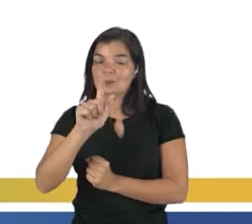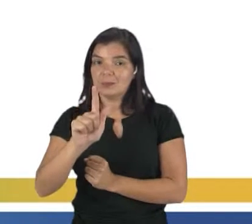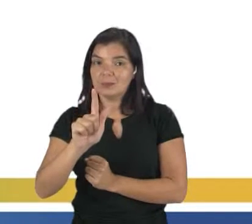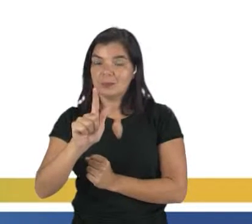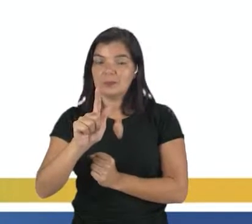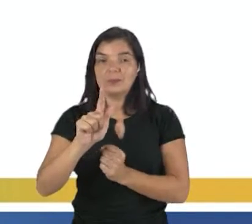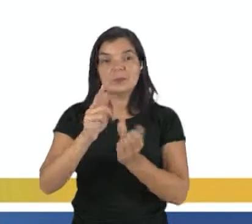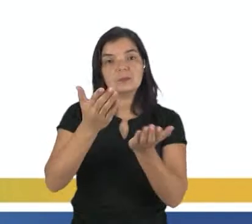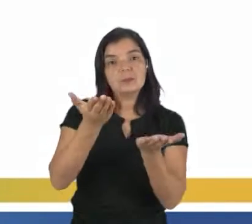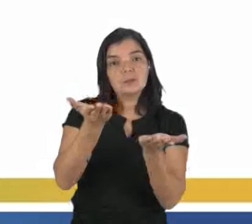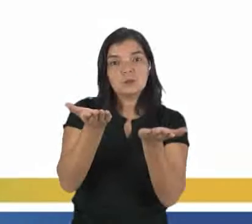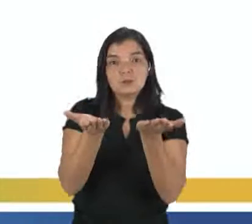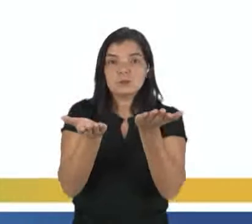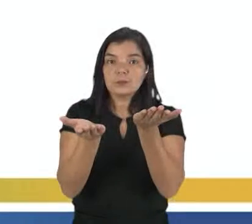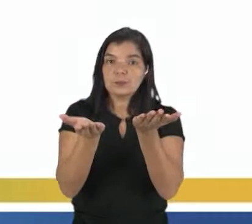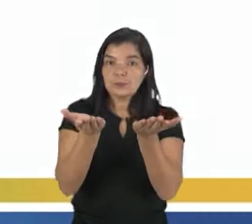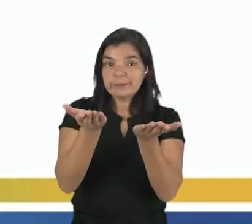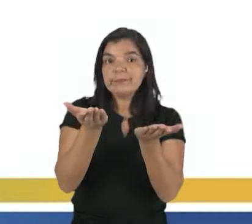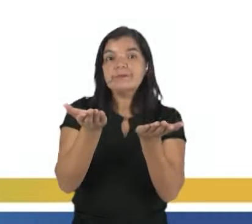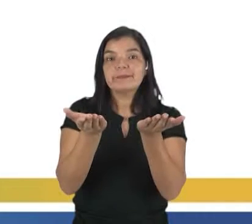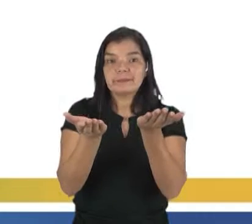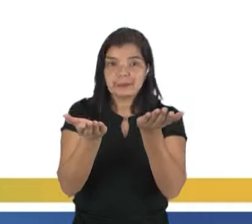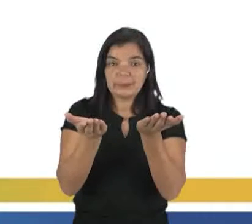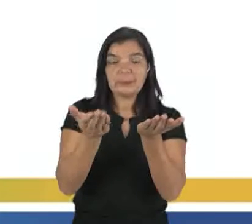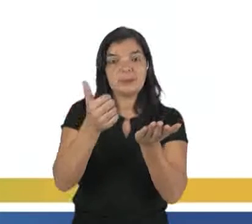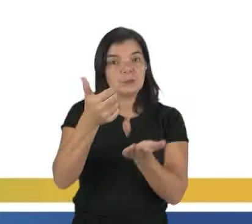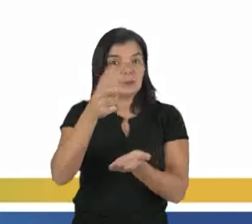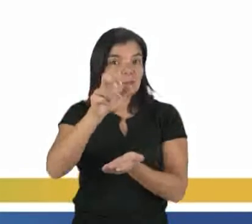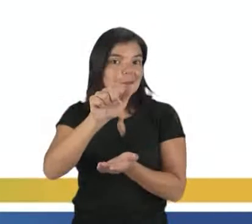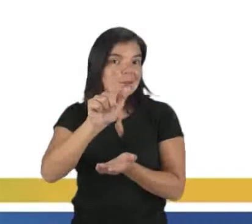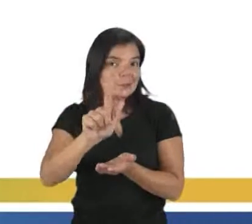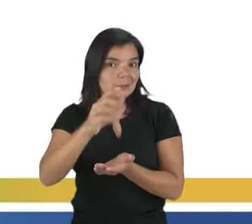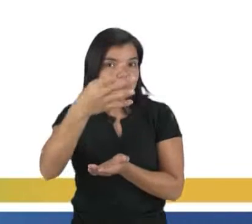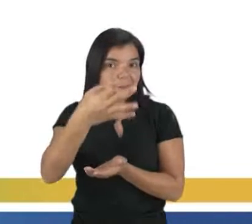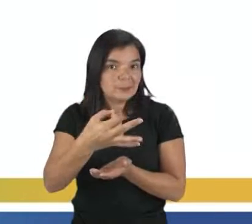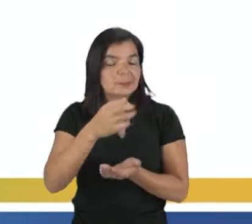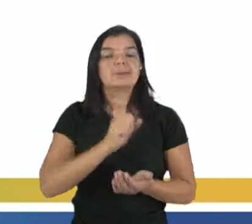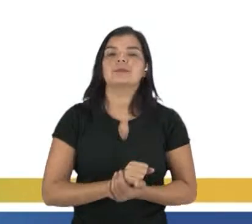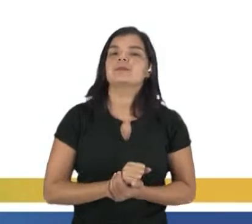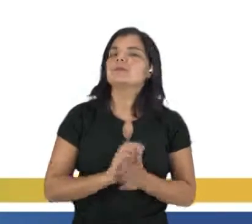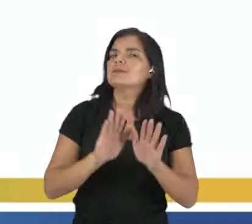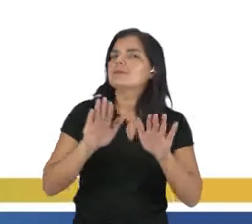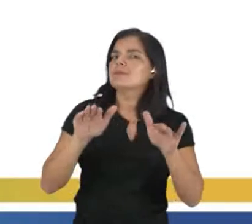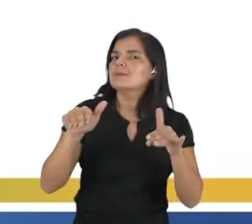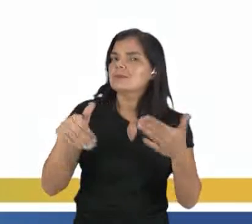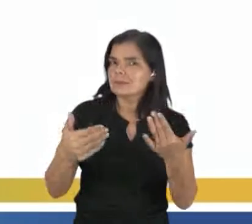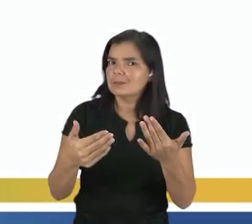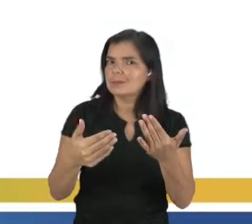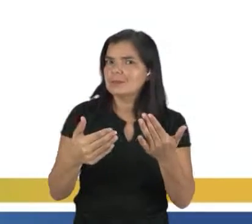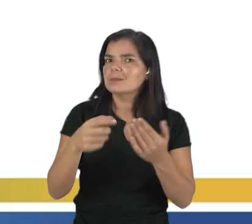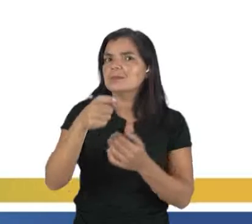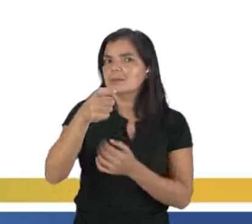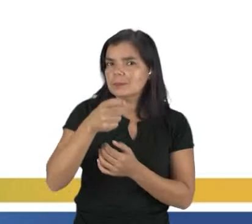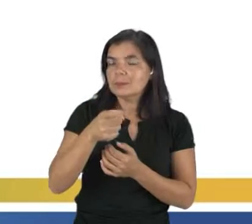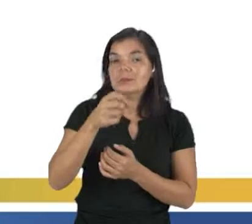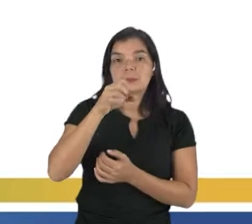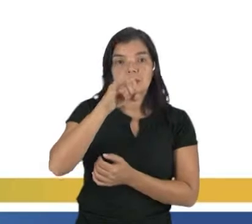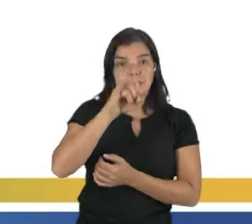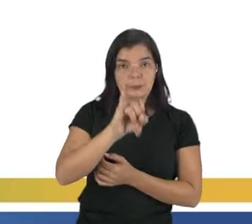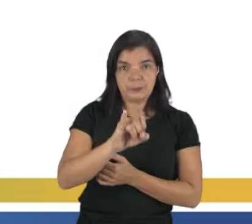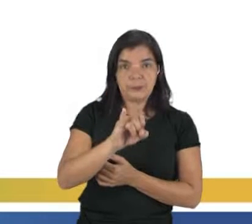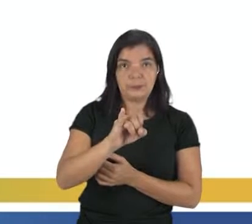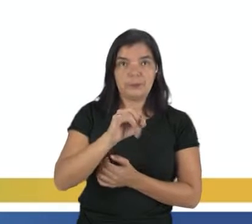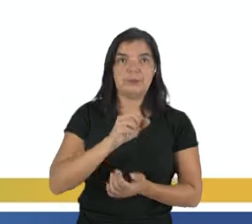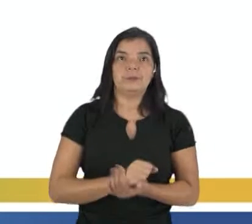vai estar equilibrada né com 15 G certo qual é a massa x se eu